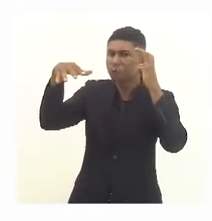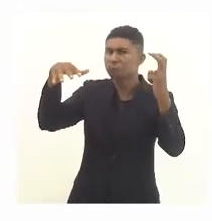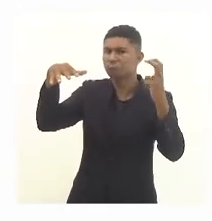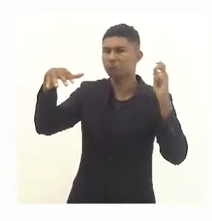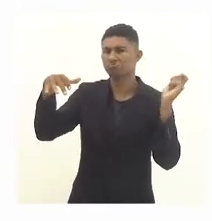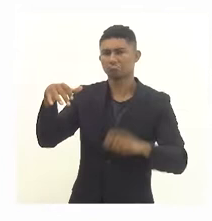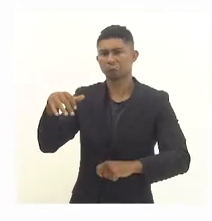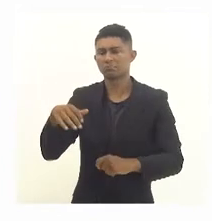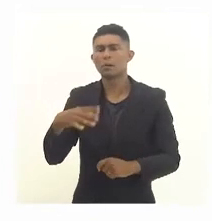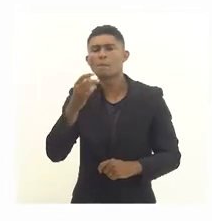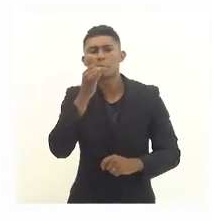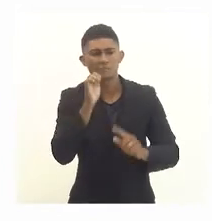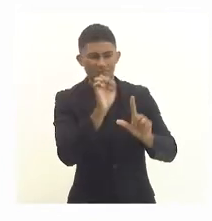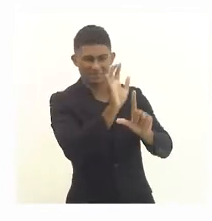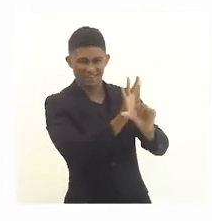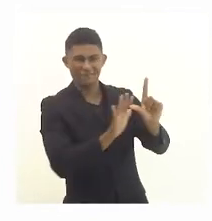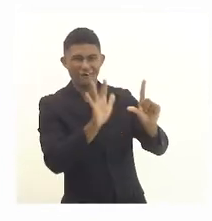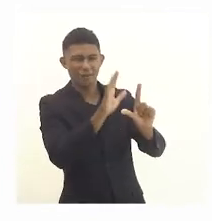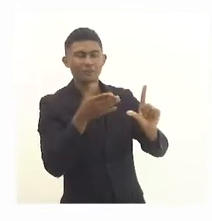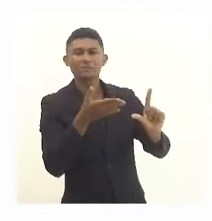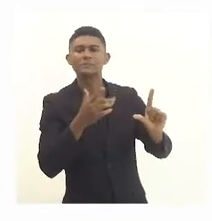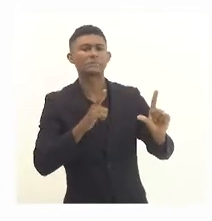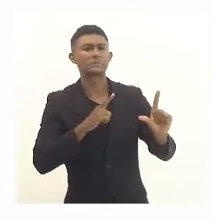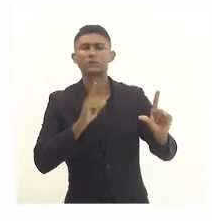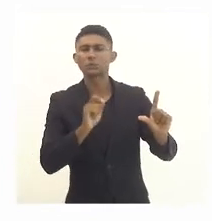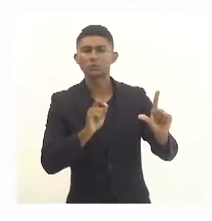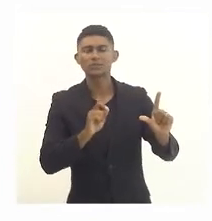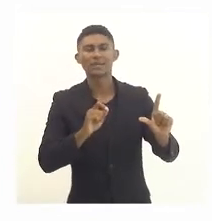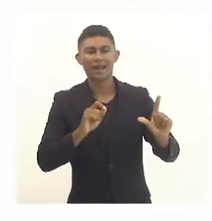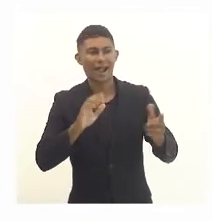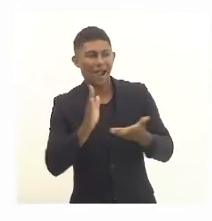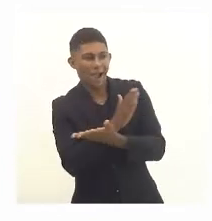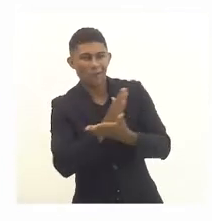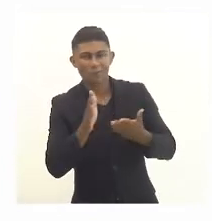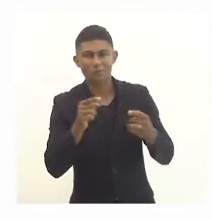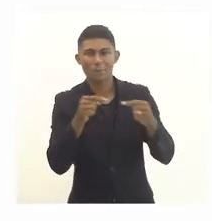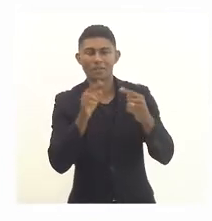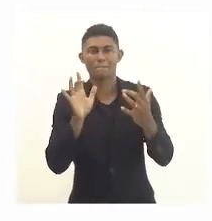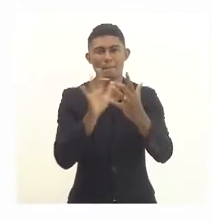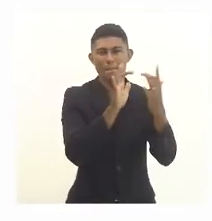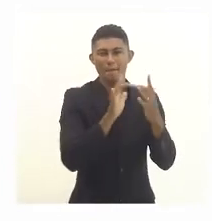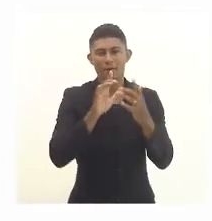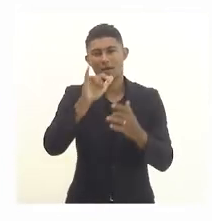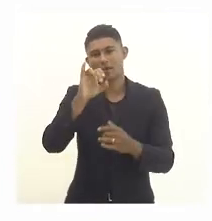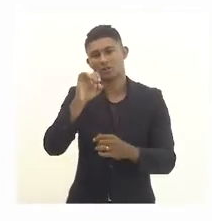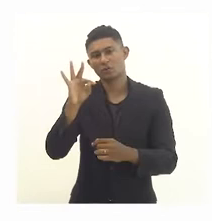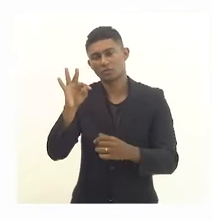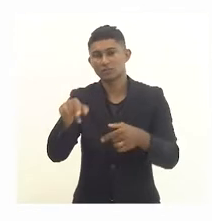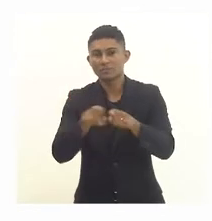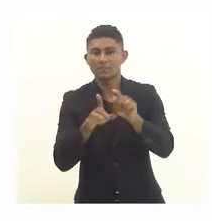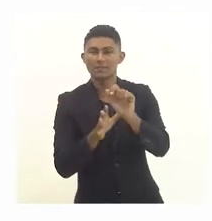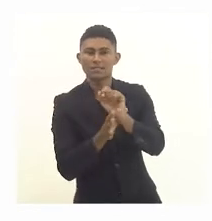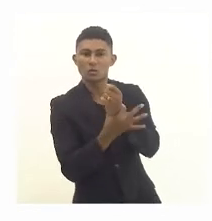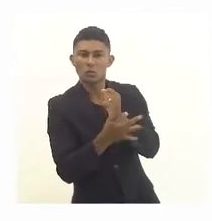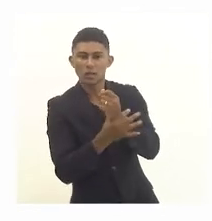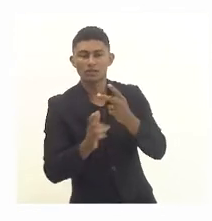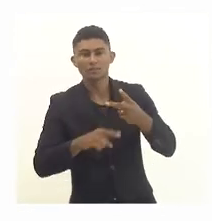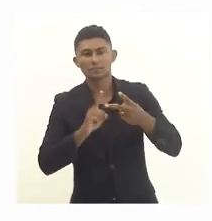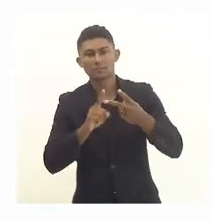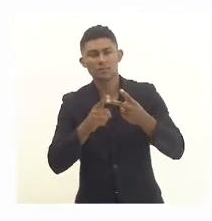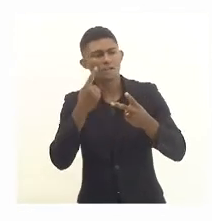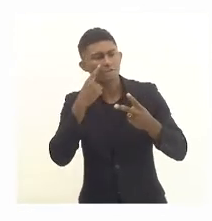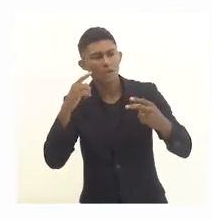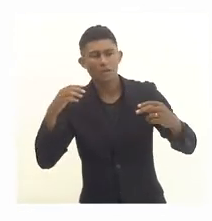Então, dentro dessa plataforma, a gente consegue abordar itens de conectividade, IoT, segurança interna, gerenciamento de tráfego e